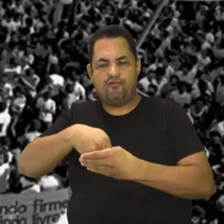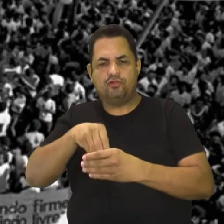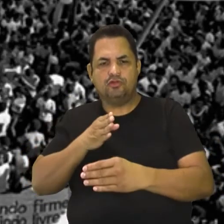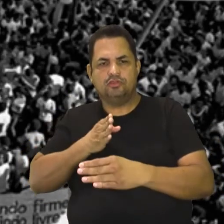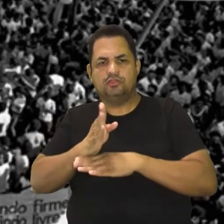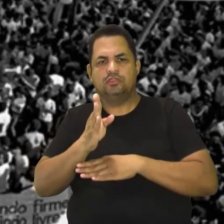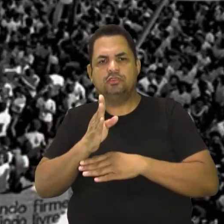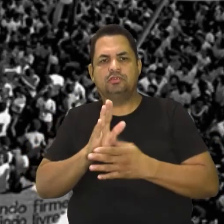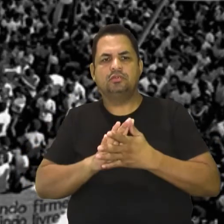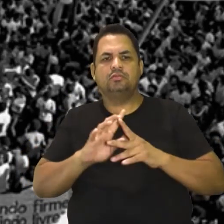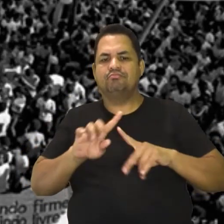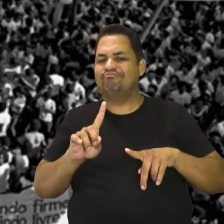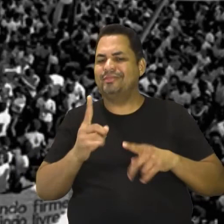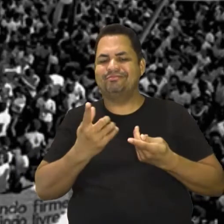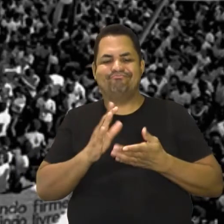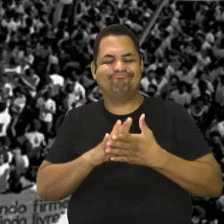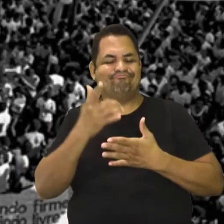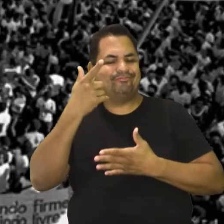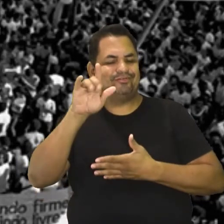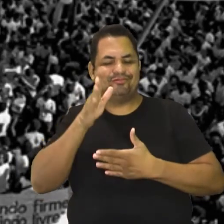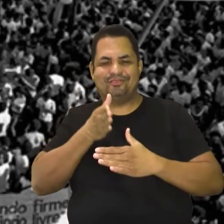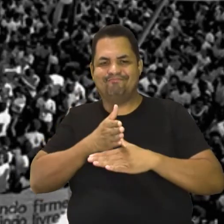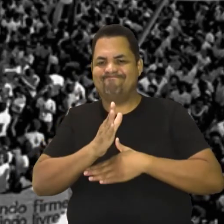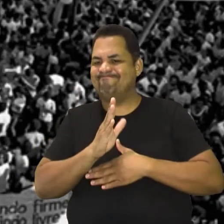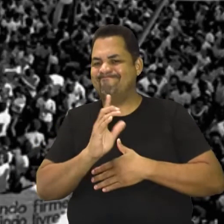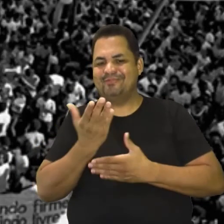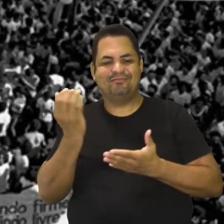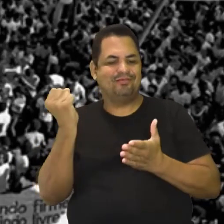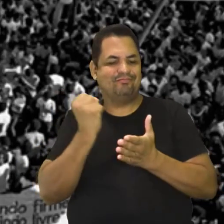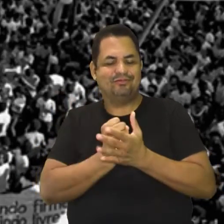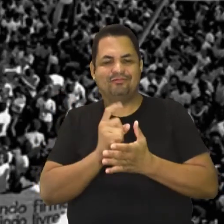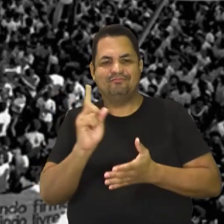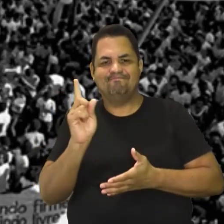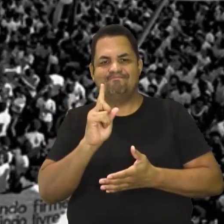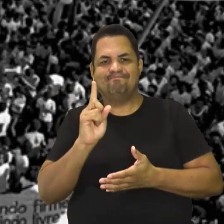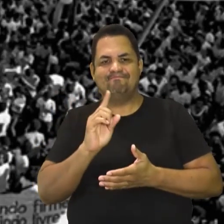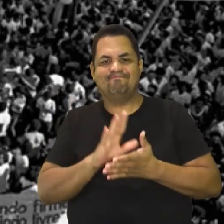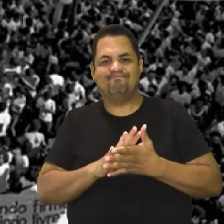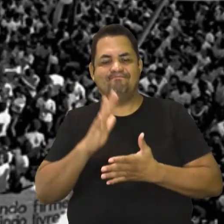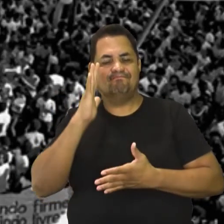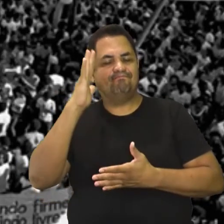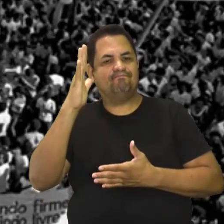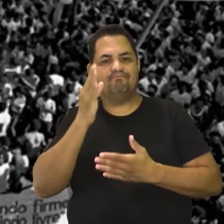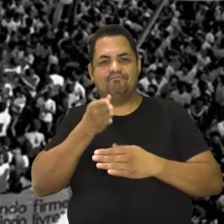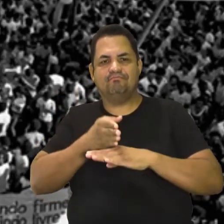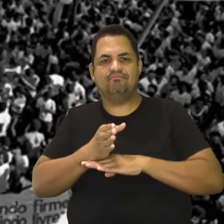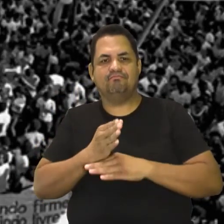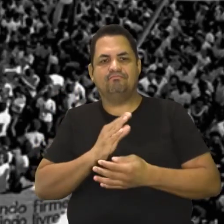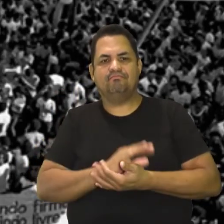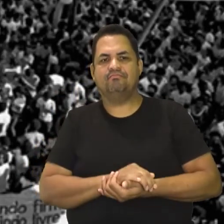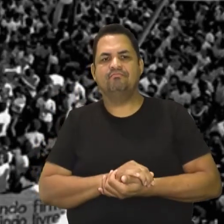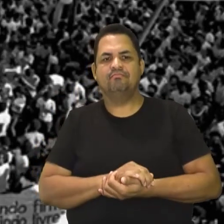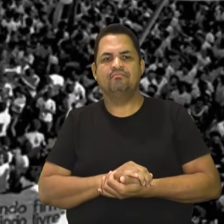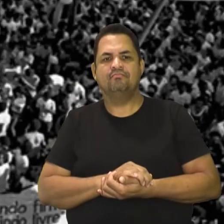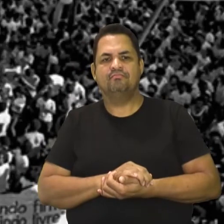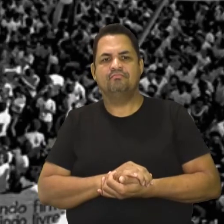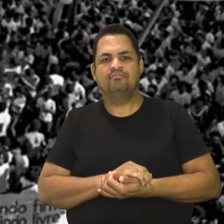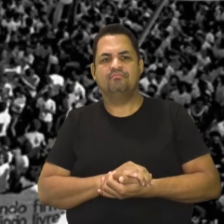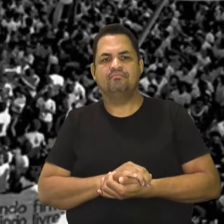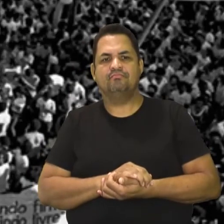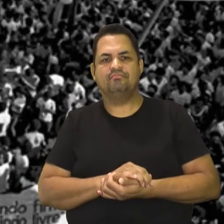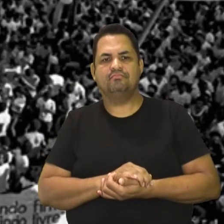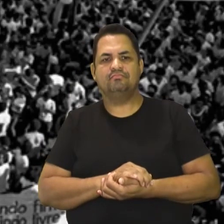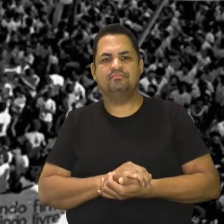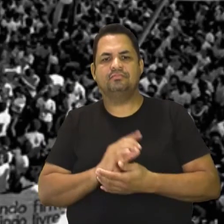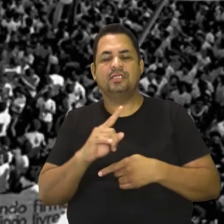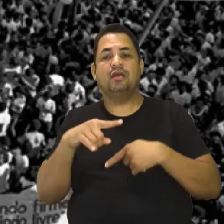Infelizmente, a emenda Dante de Oliveira não passa, não vai ser aprovada. E o sonho da direta? O sonho da direta vai ficar